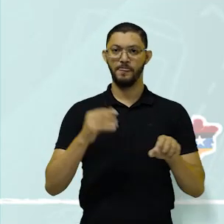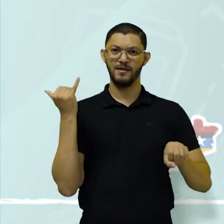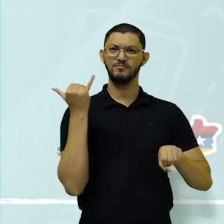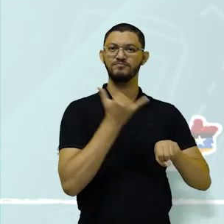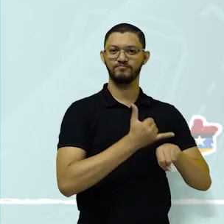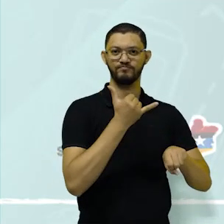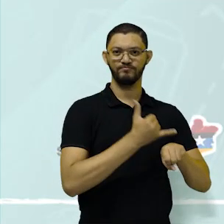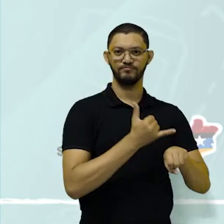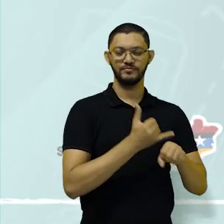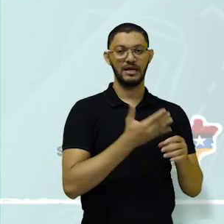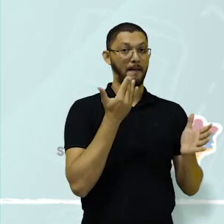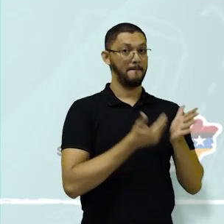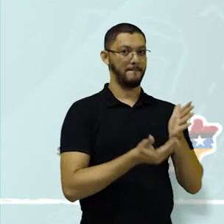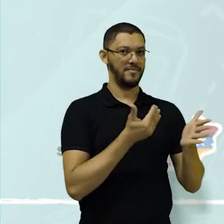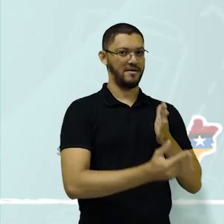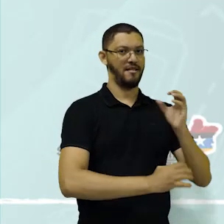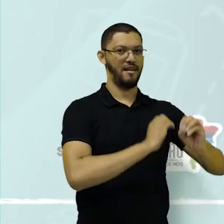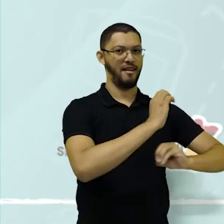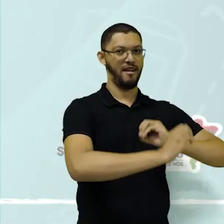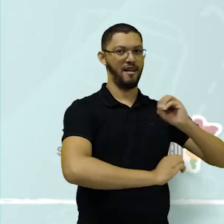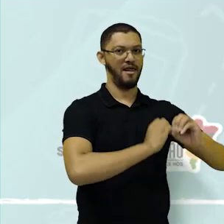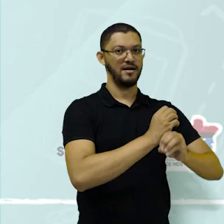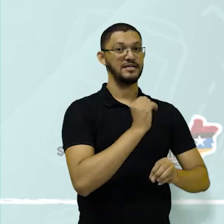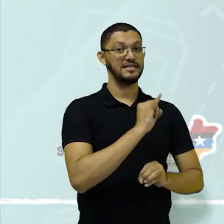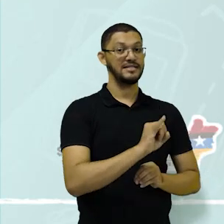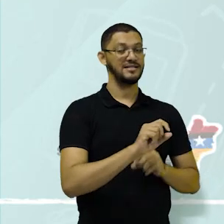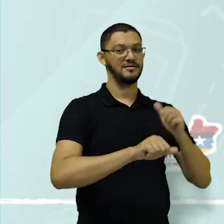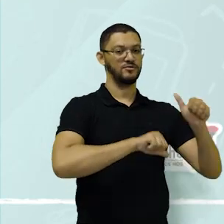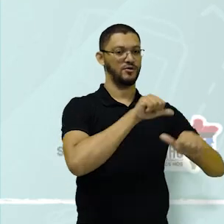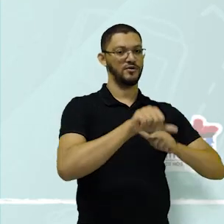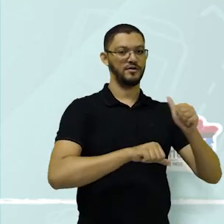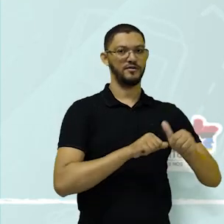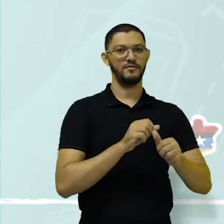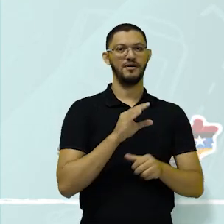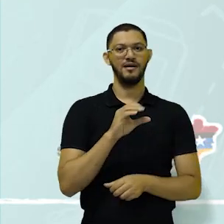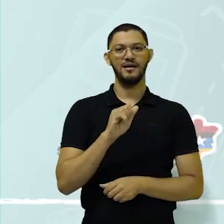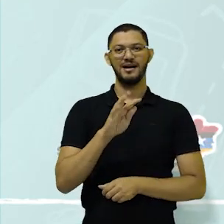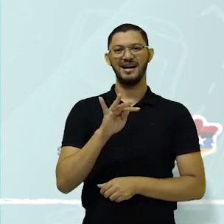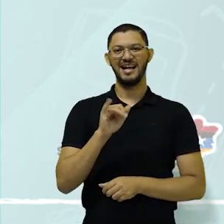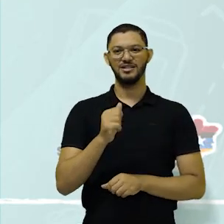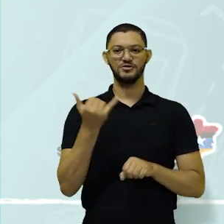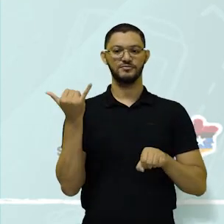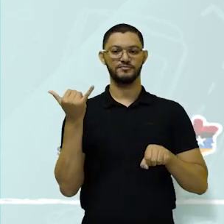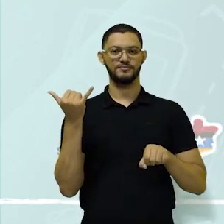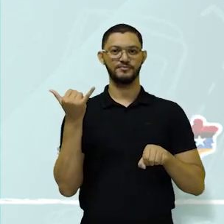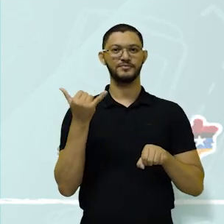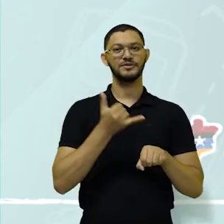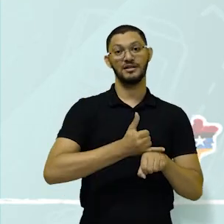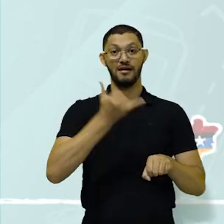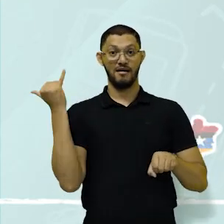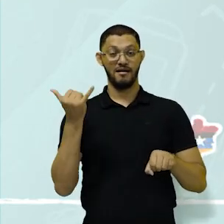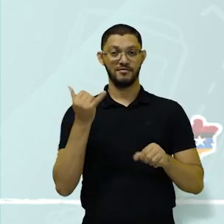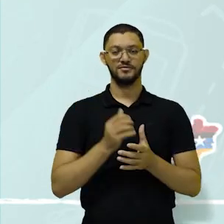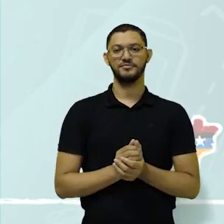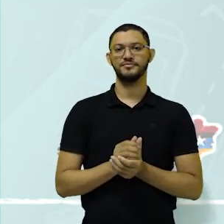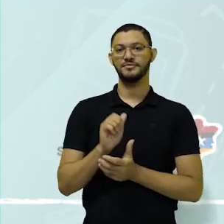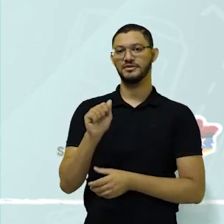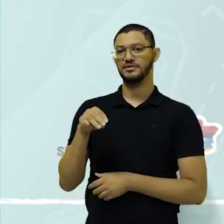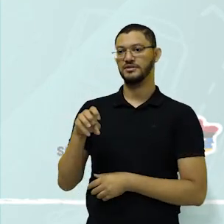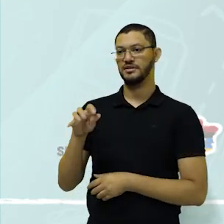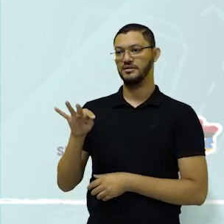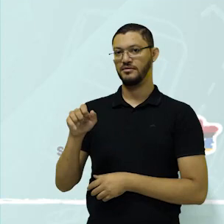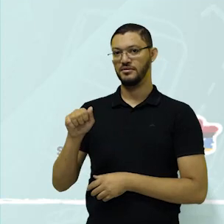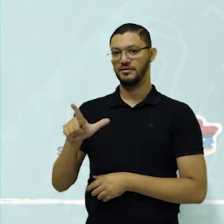tem a tendência em perder elétrons e se tornar um cátion. O ametal tem a tendência